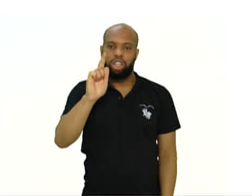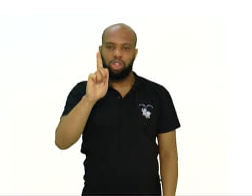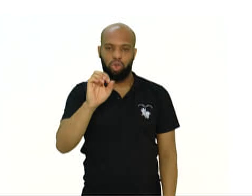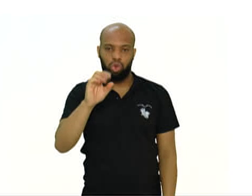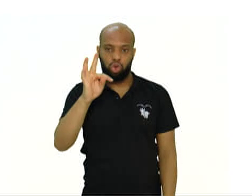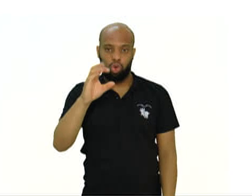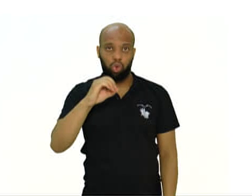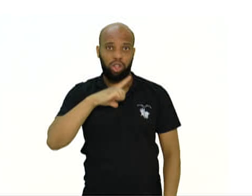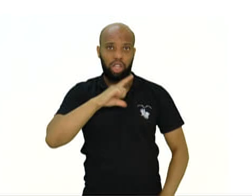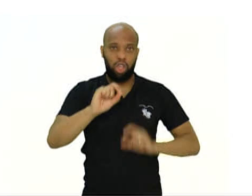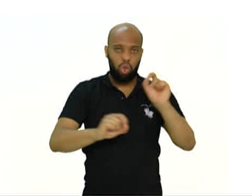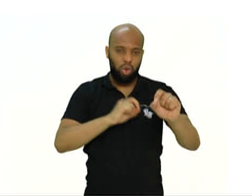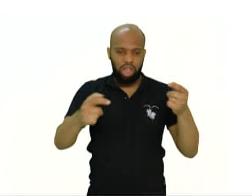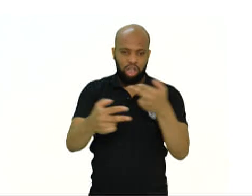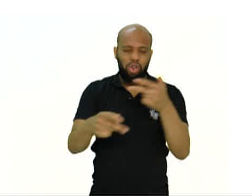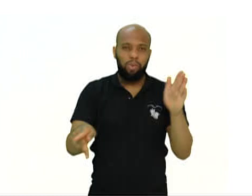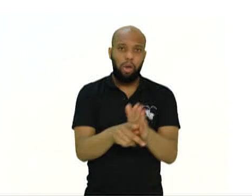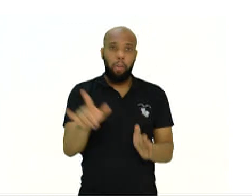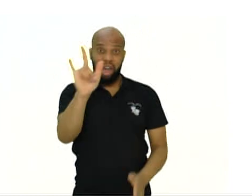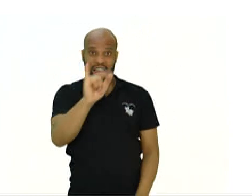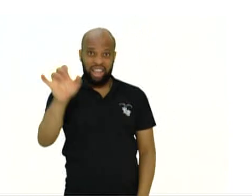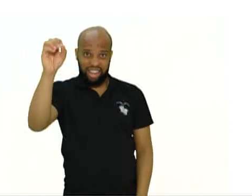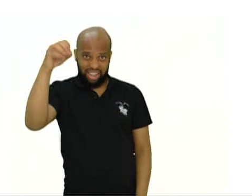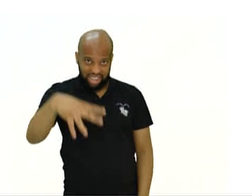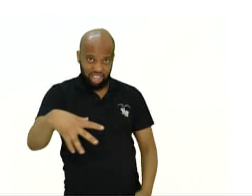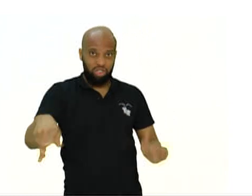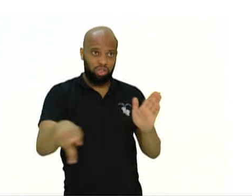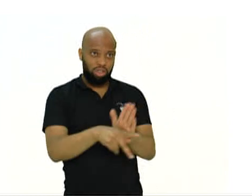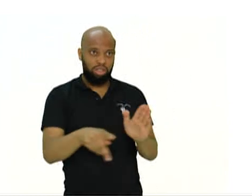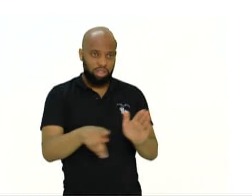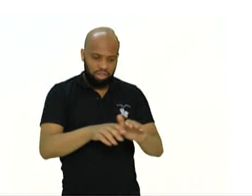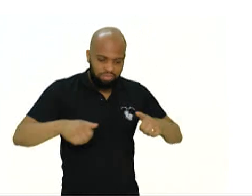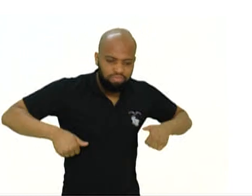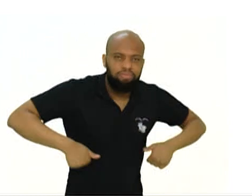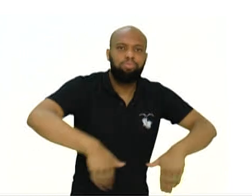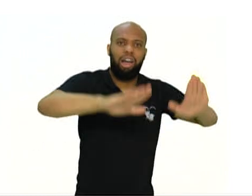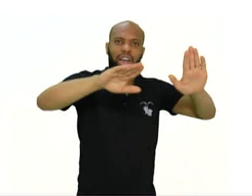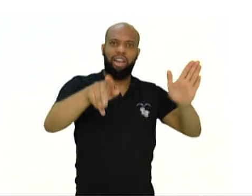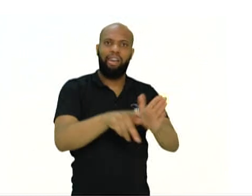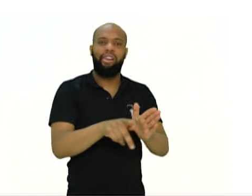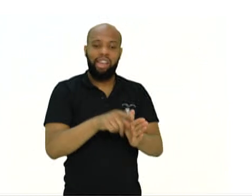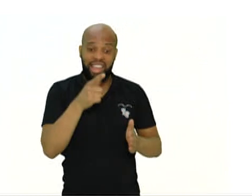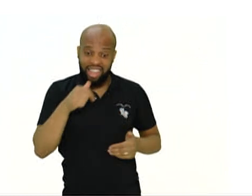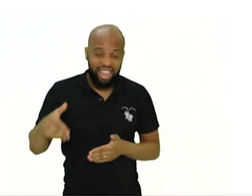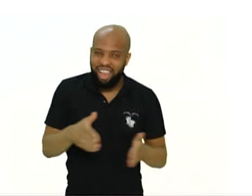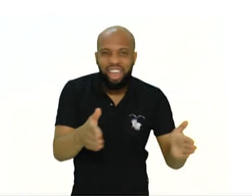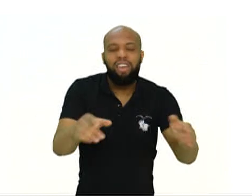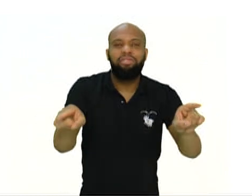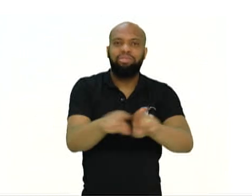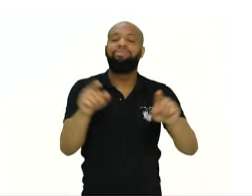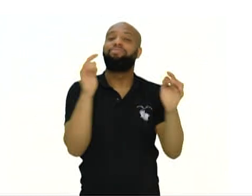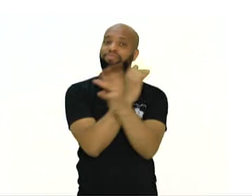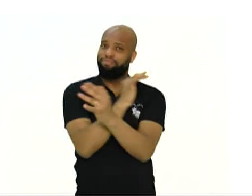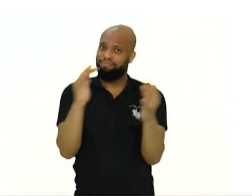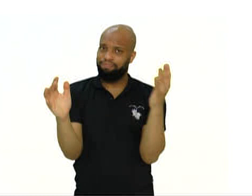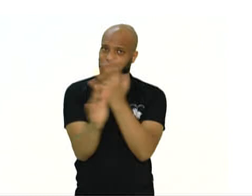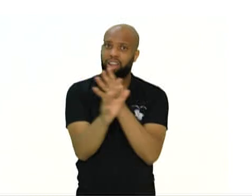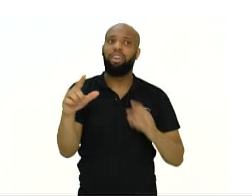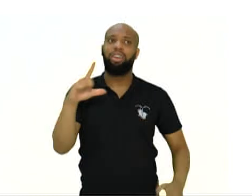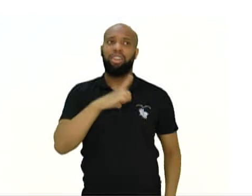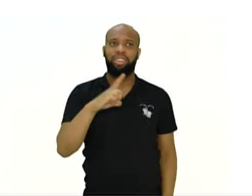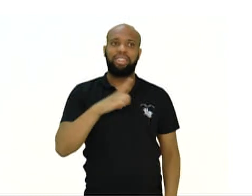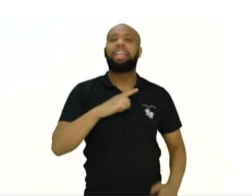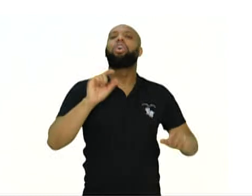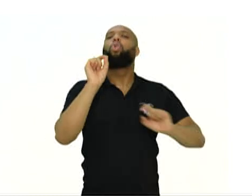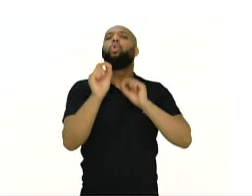de matéria orgânica que é lançado, né, nos mananciais aí dos centros urbanos, né, são lançados